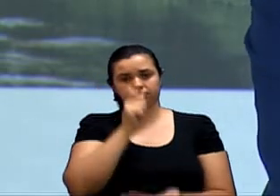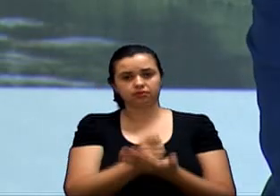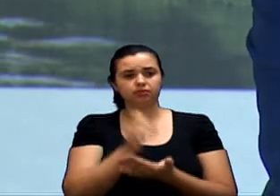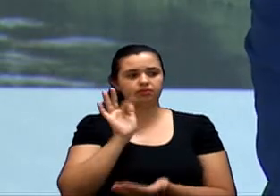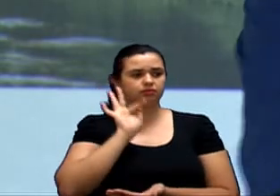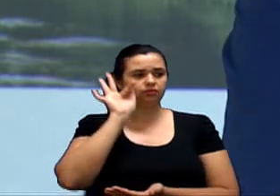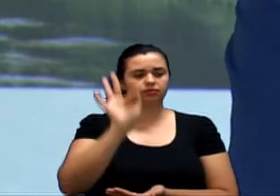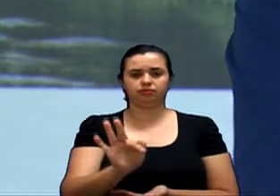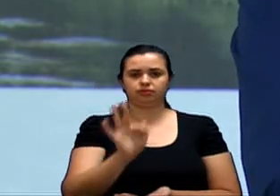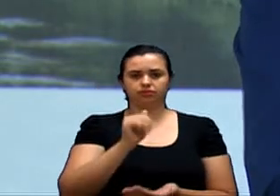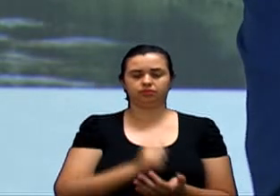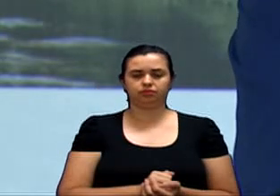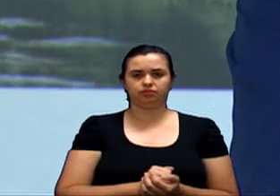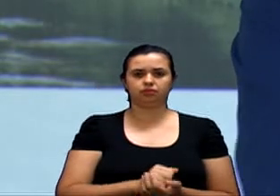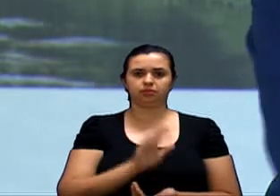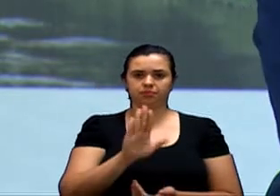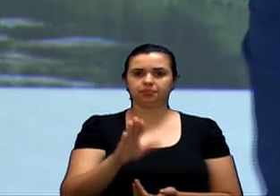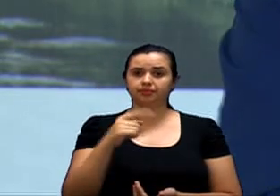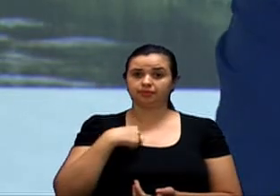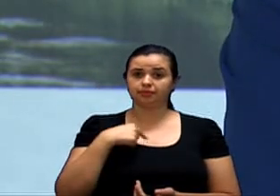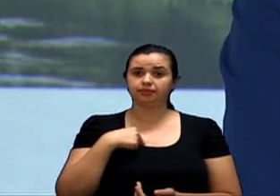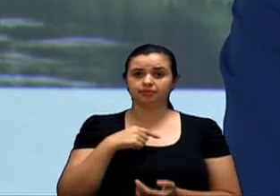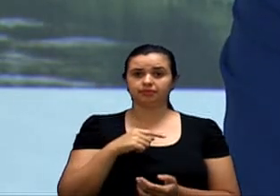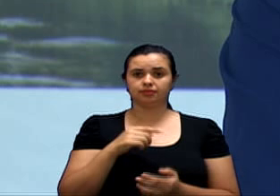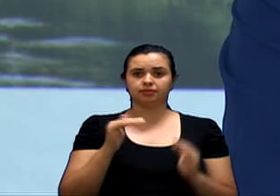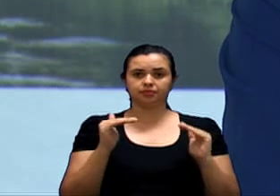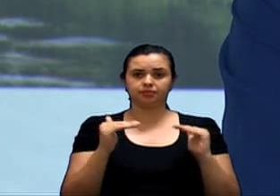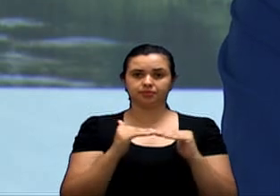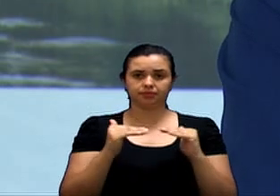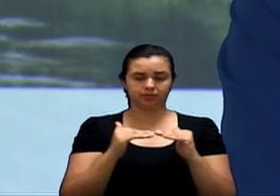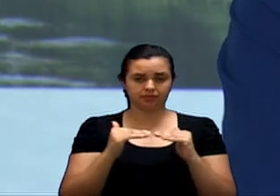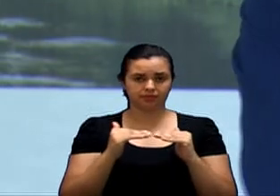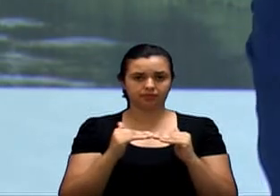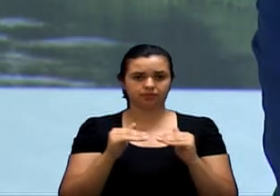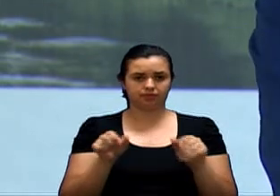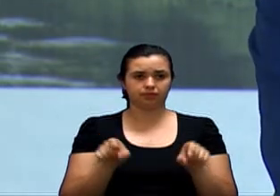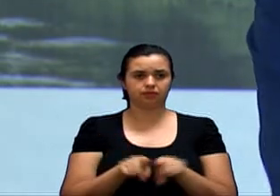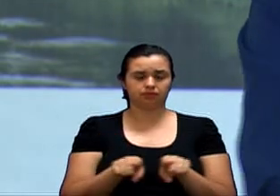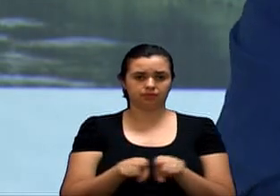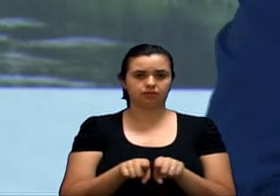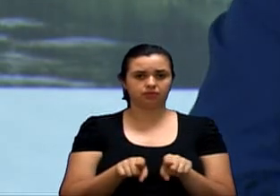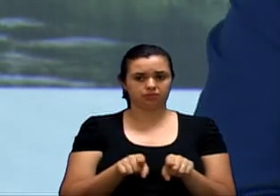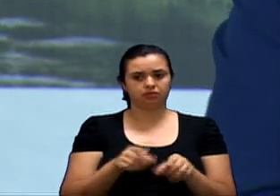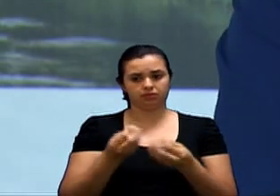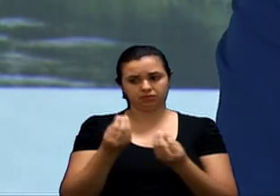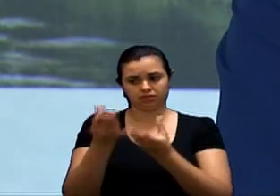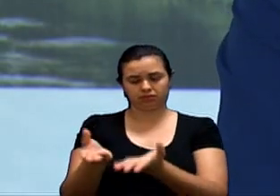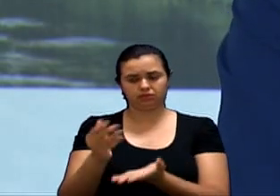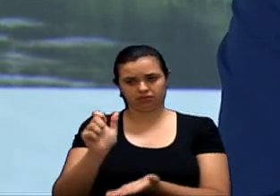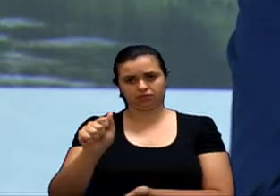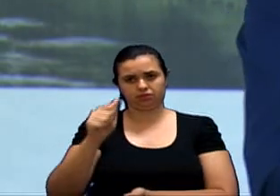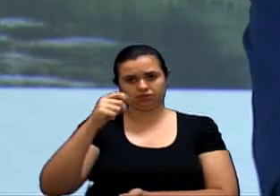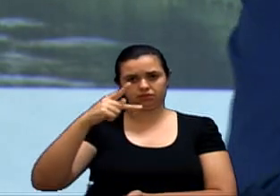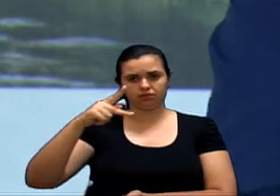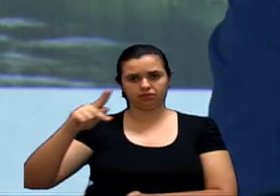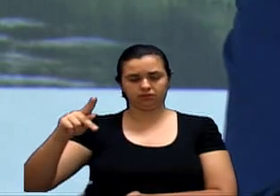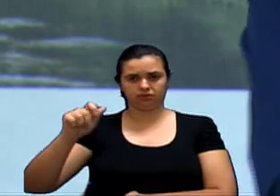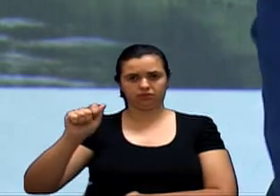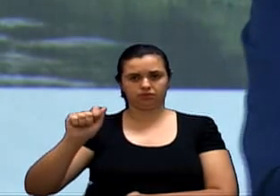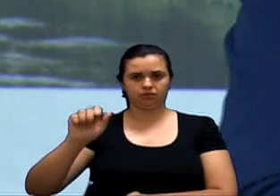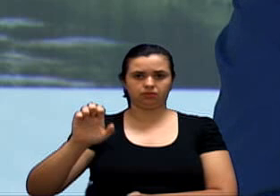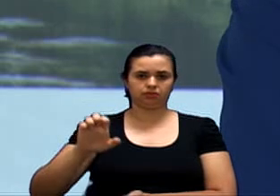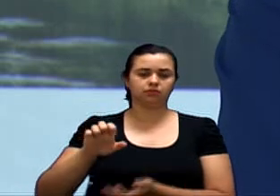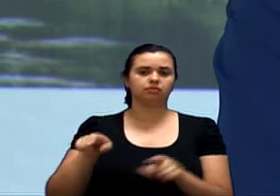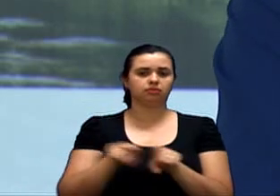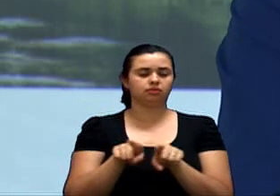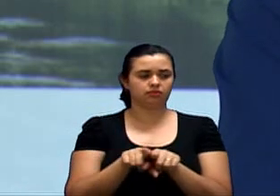não pode acontecer mais. Mas sou a favor agora, no caso do projeto de lei, da desafetação da área para a PAI, mas fica aqui meu compromisso junto à Rosana,